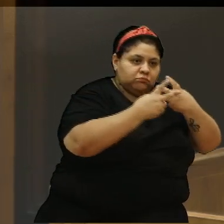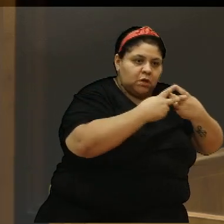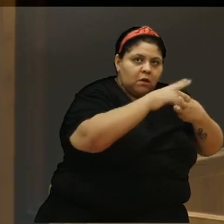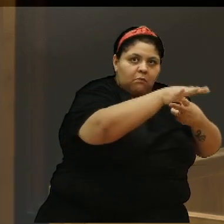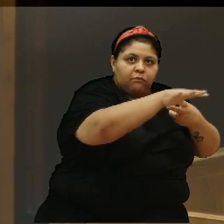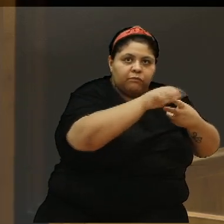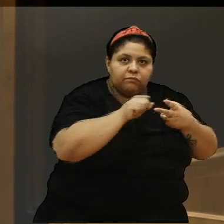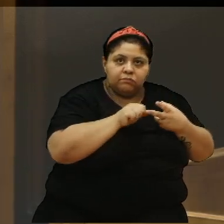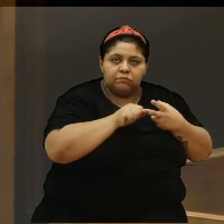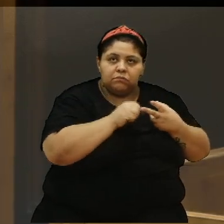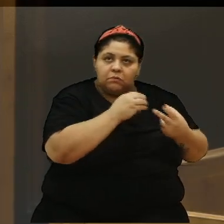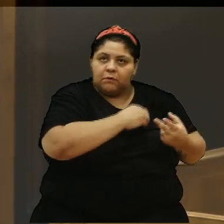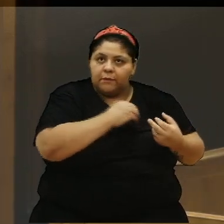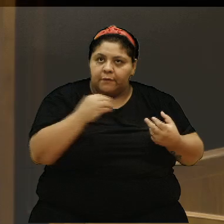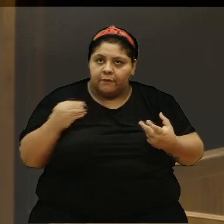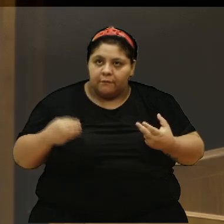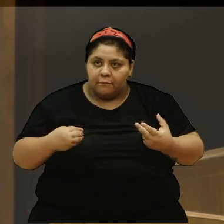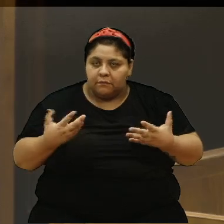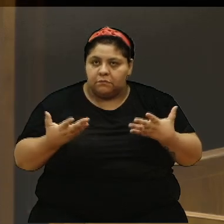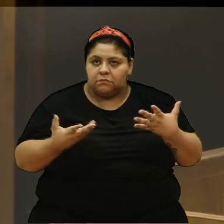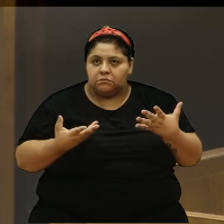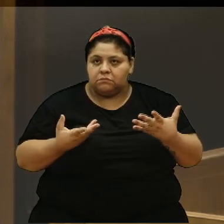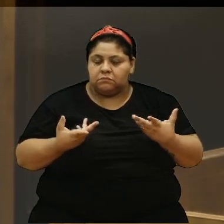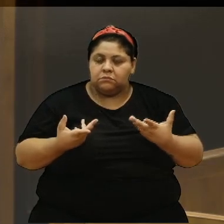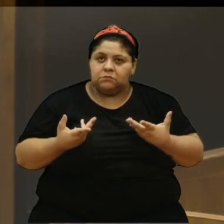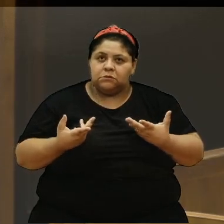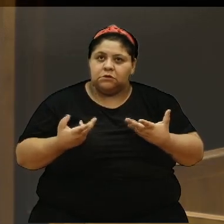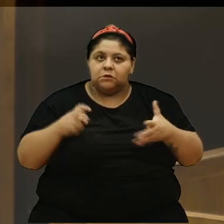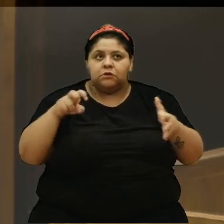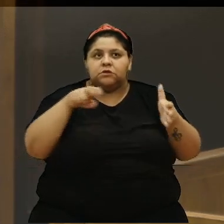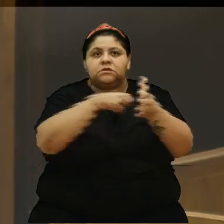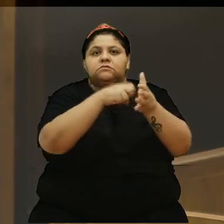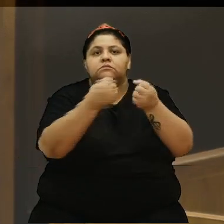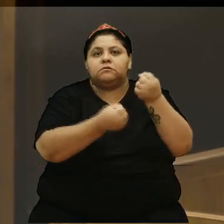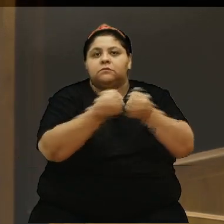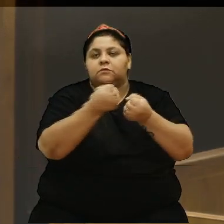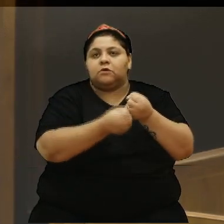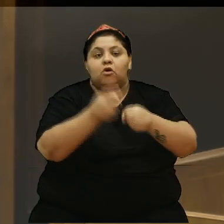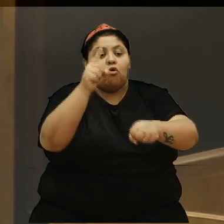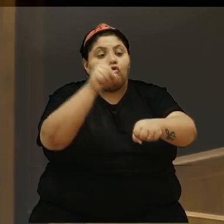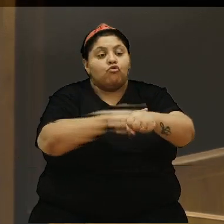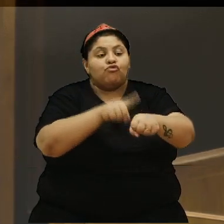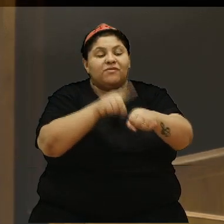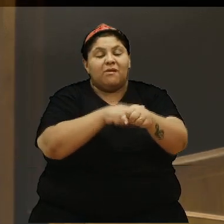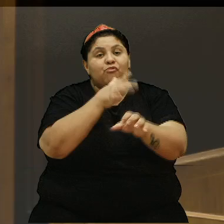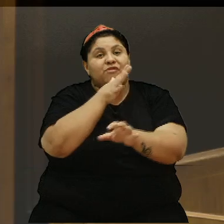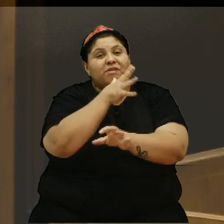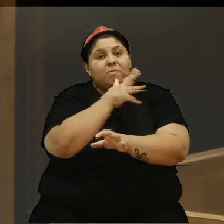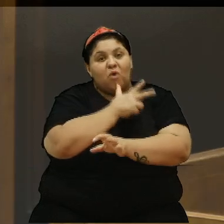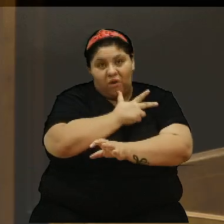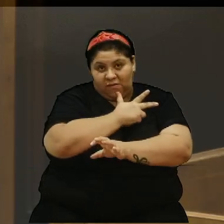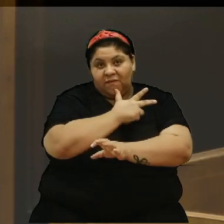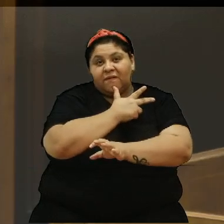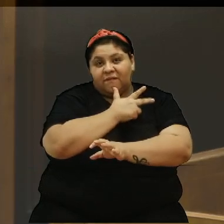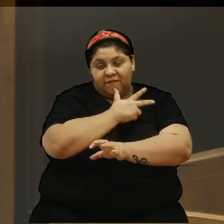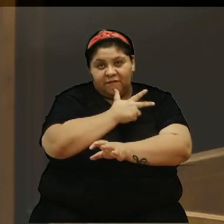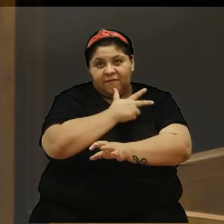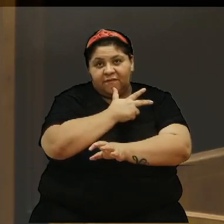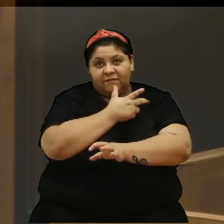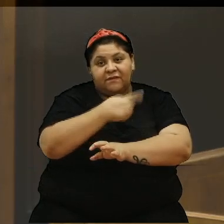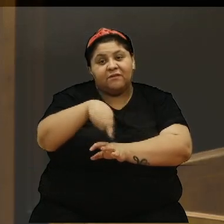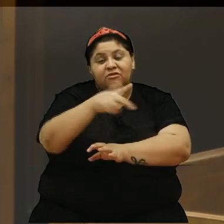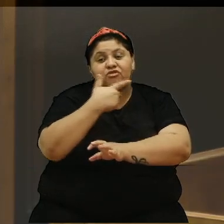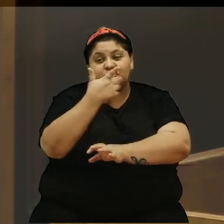socorro médico em uma situação de acidente veicular. O tempo que vai se levar e... Quando nós